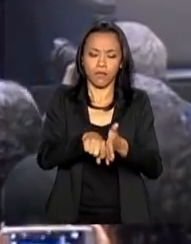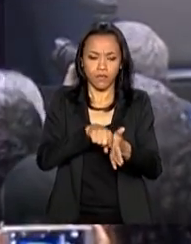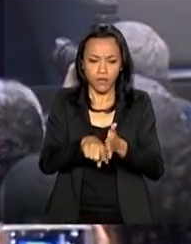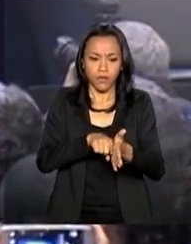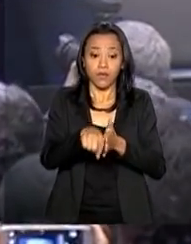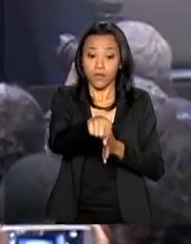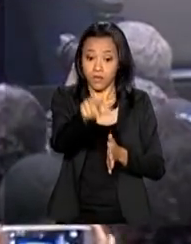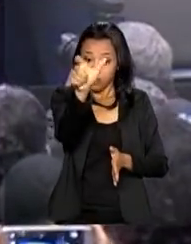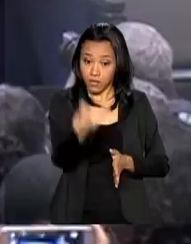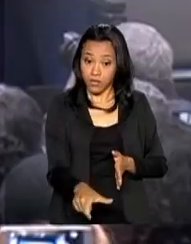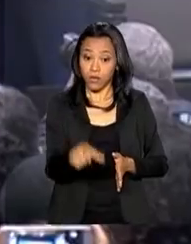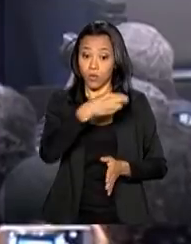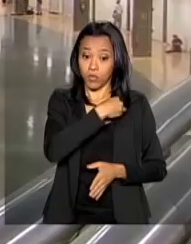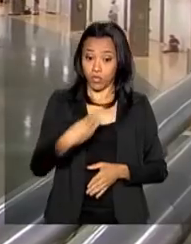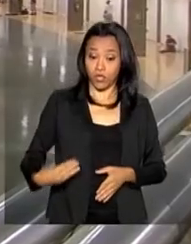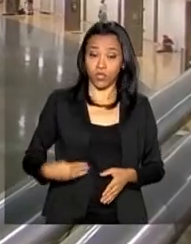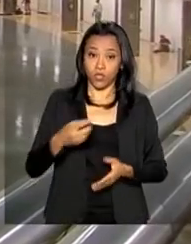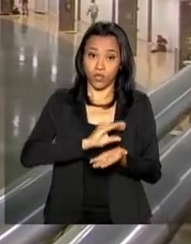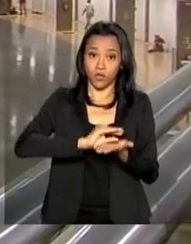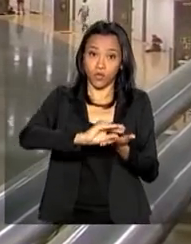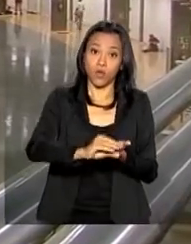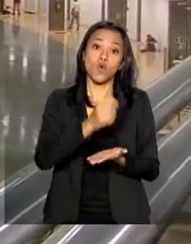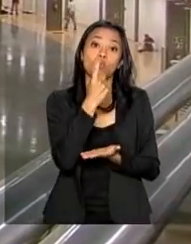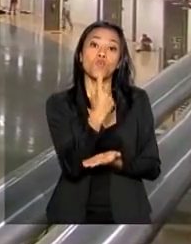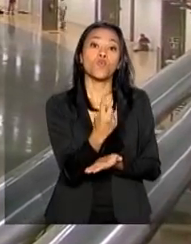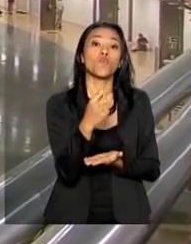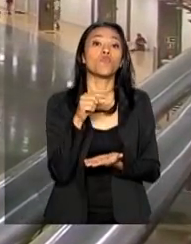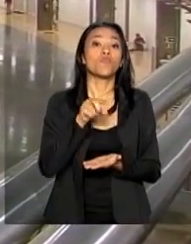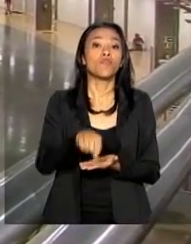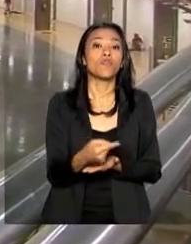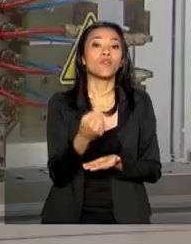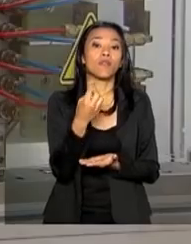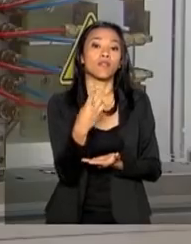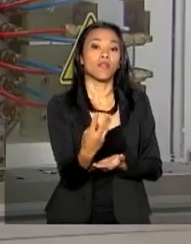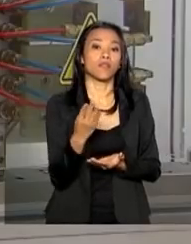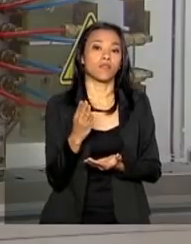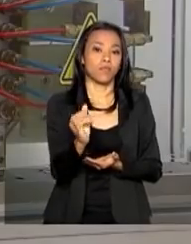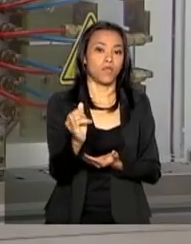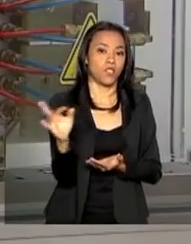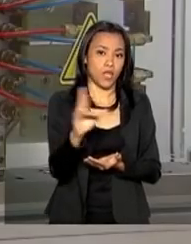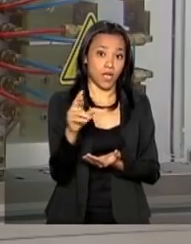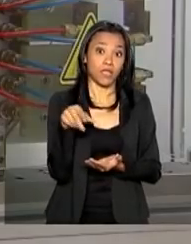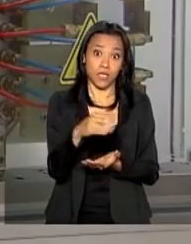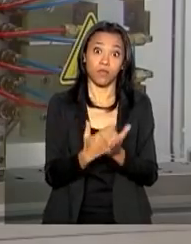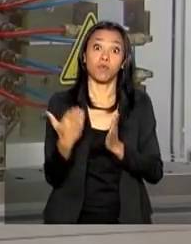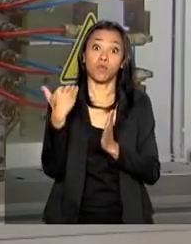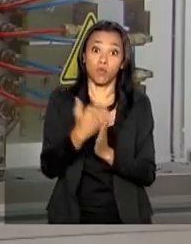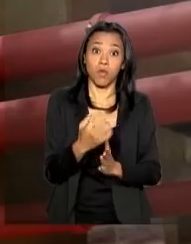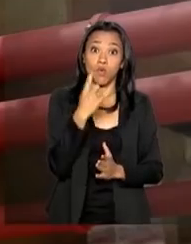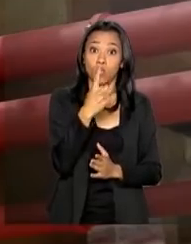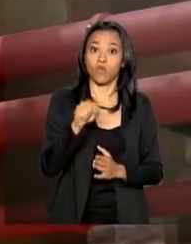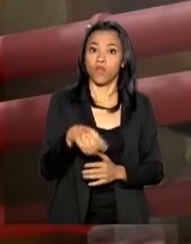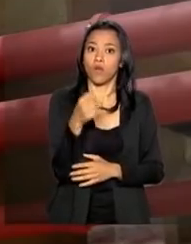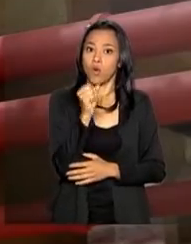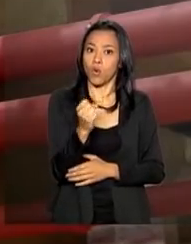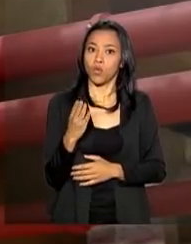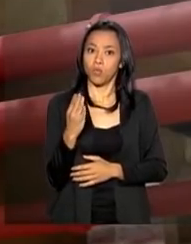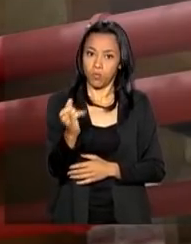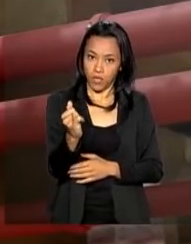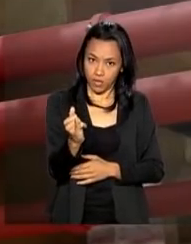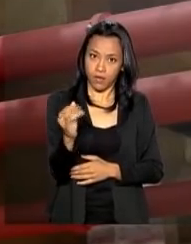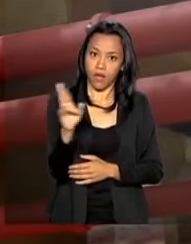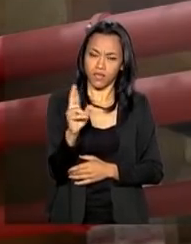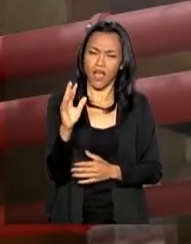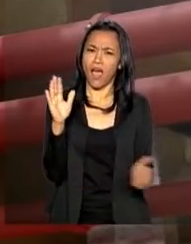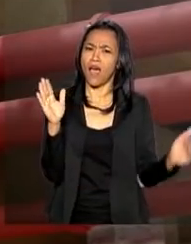Comunicações investiu até agora 1,3 bilhões de reais. E esse número deve subir para 1,8 bilhões de reais até o